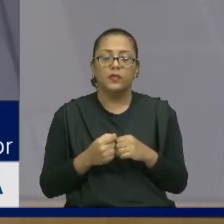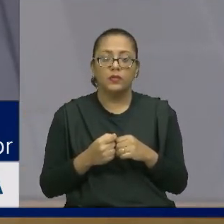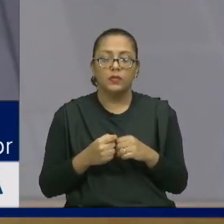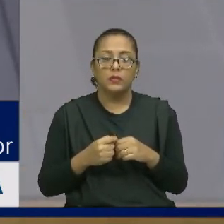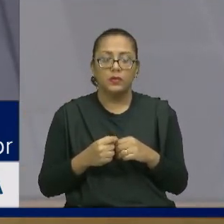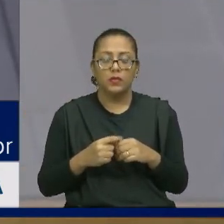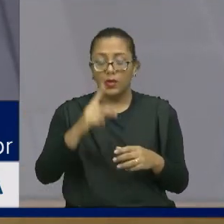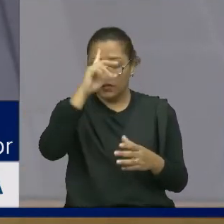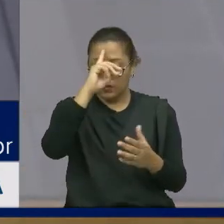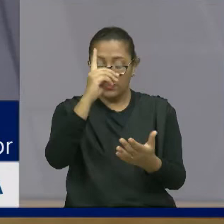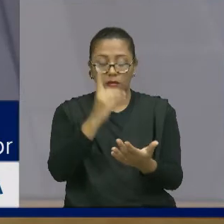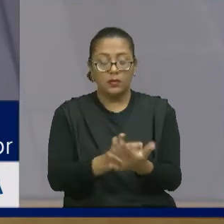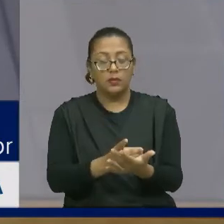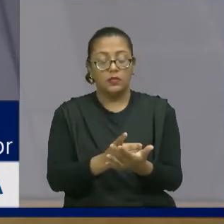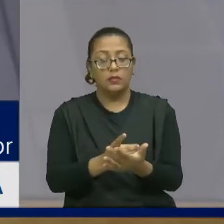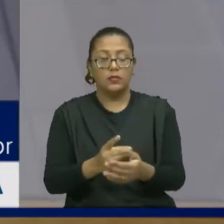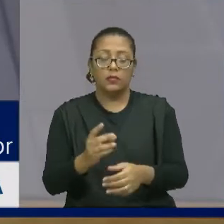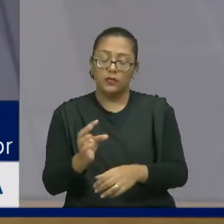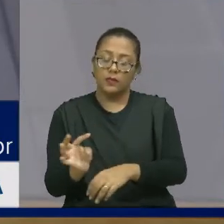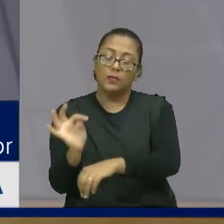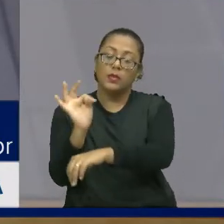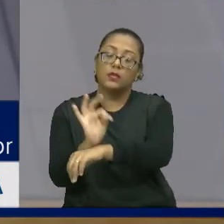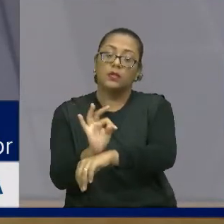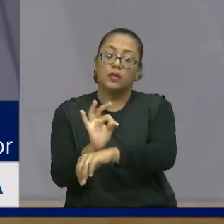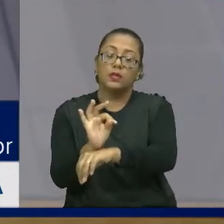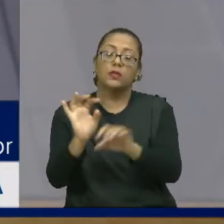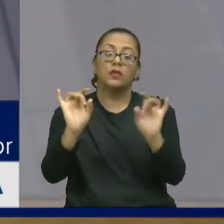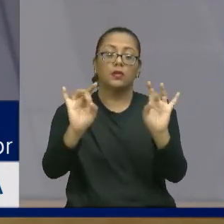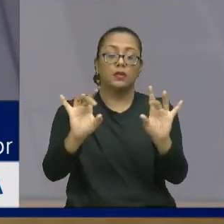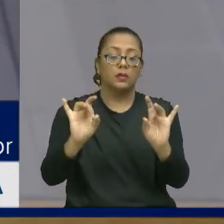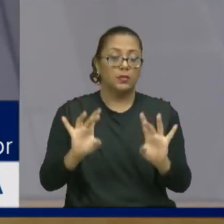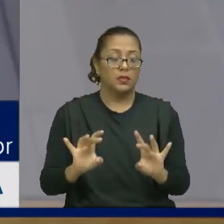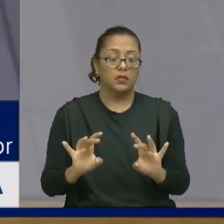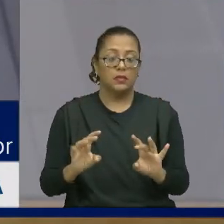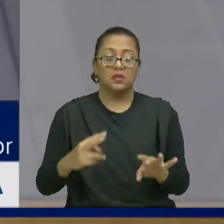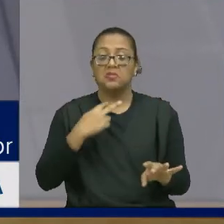e específico. Não pode uma Câmara Julgadora